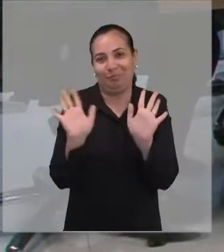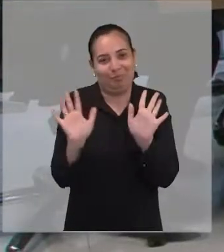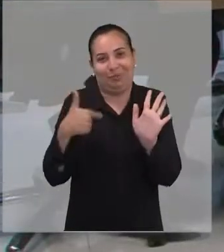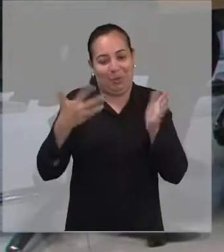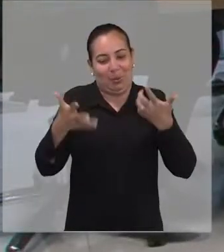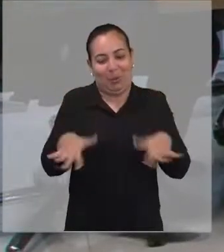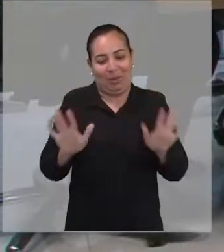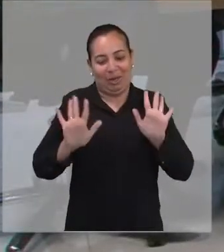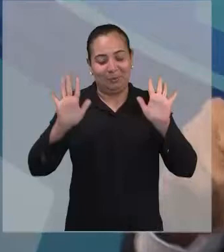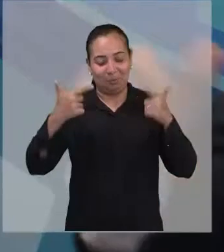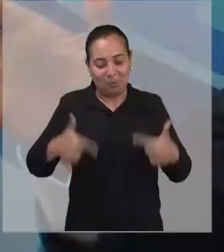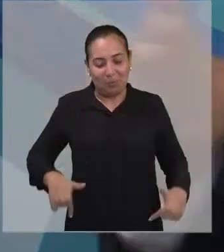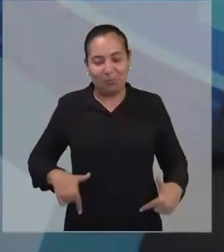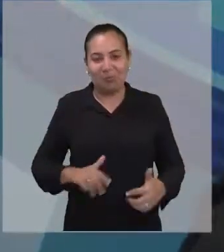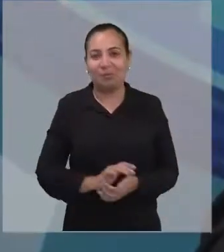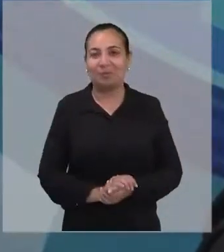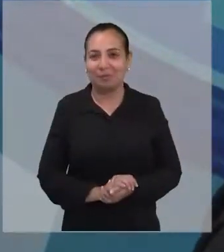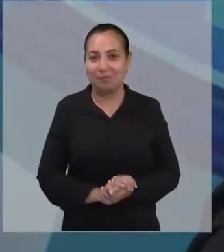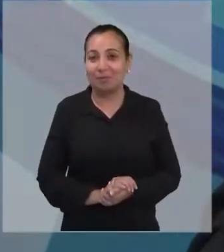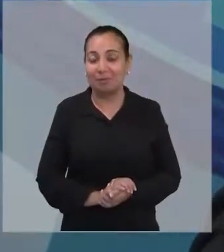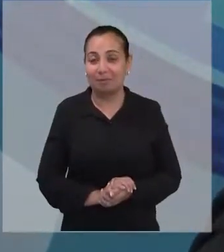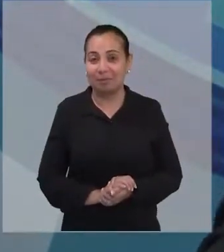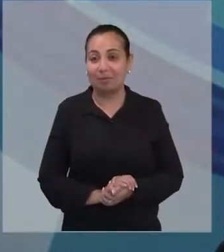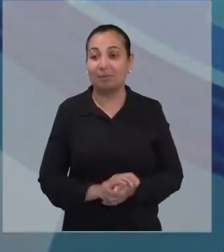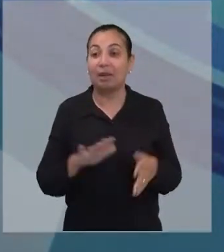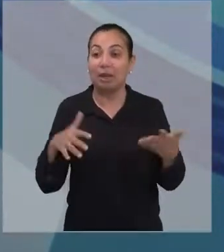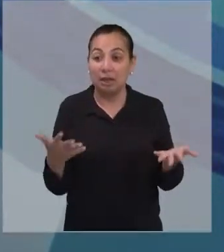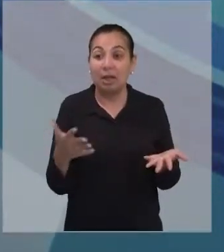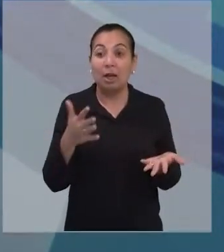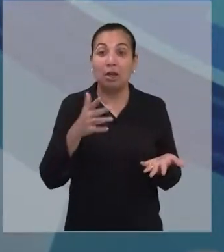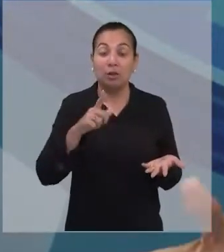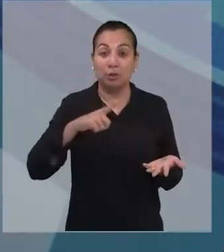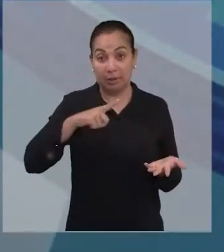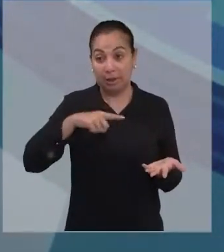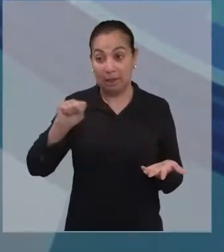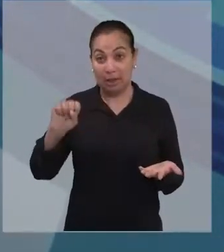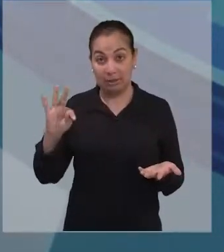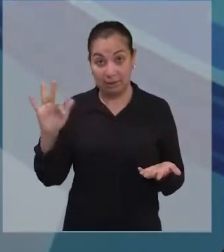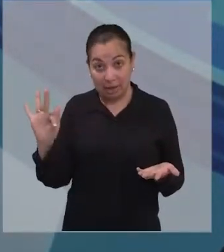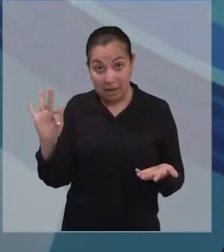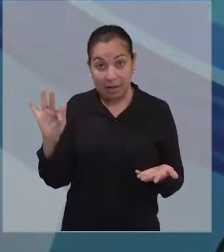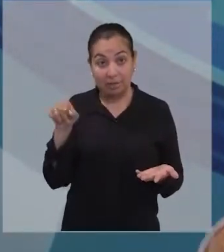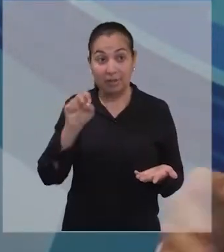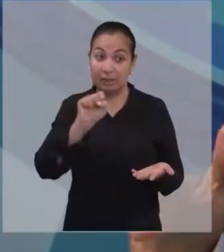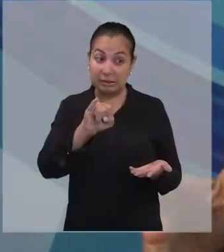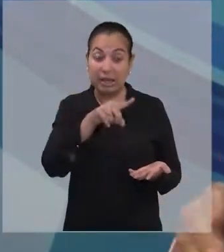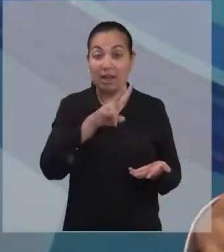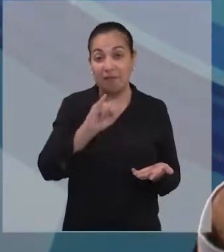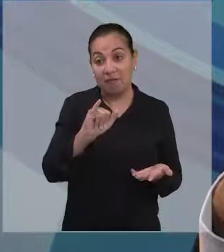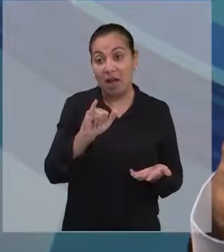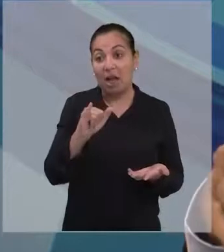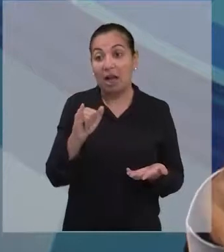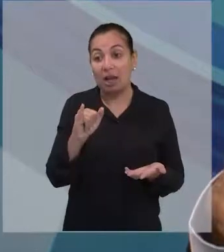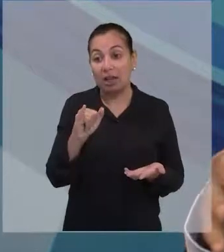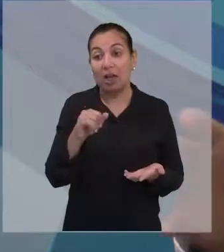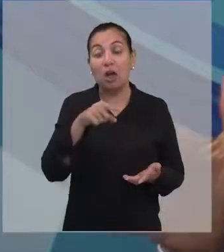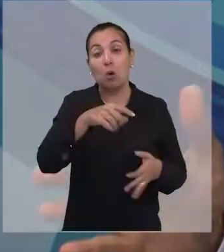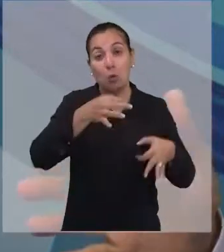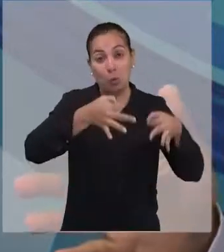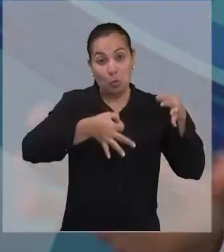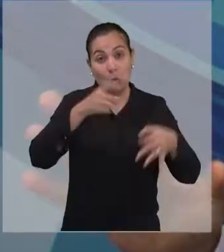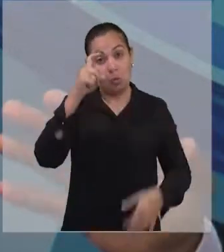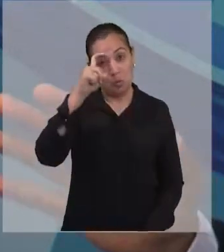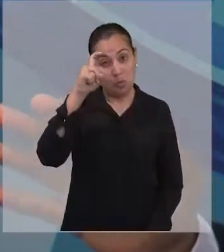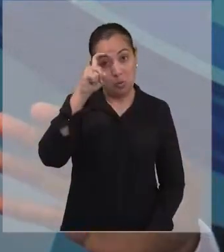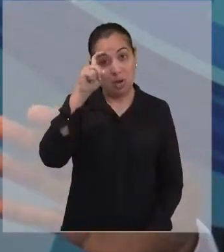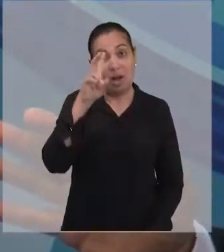não poder ir para o Supremo, eu tenho a impressão que ele, de qualquer maneira, independentemente disso, o juiz Moro enfrentaria forte resistência